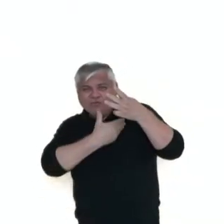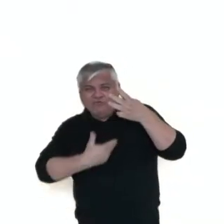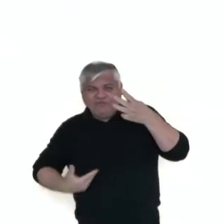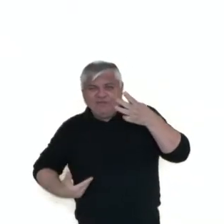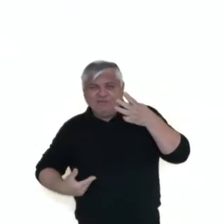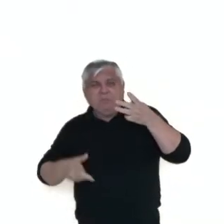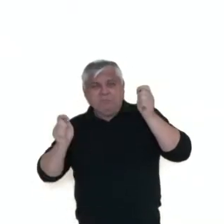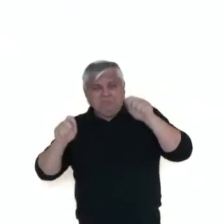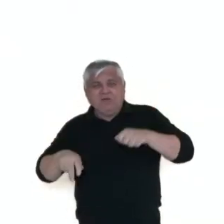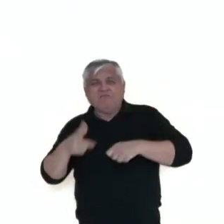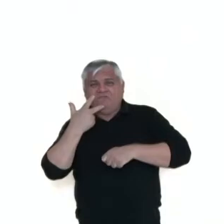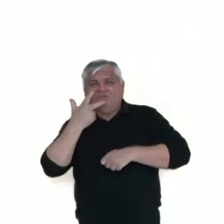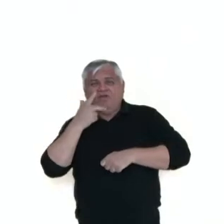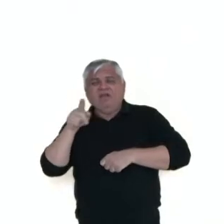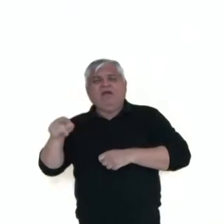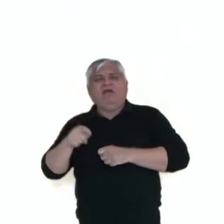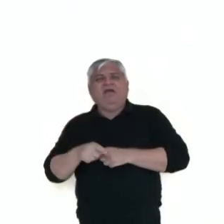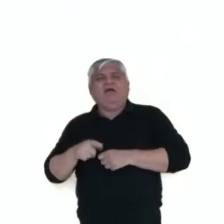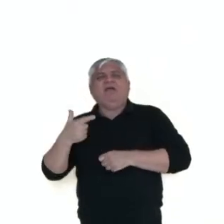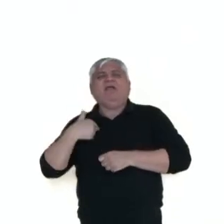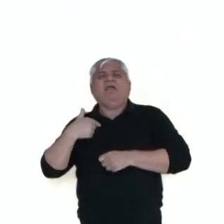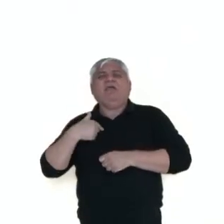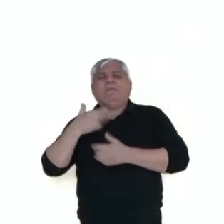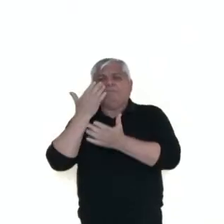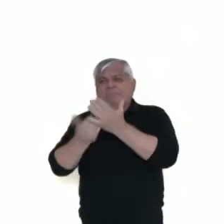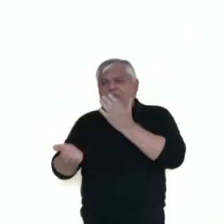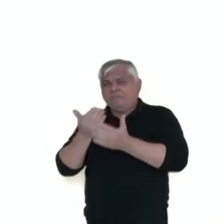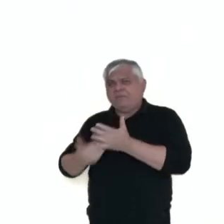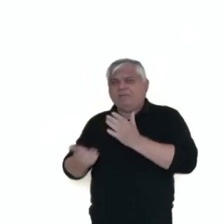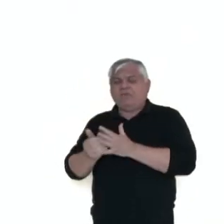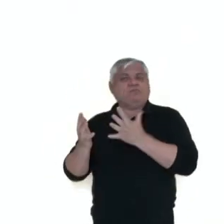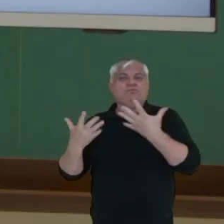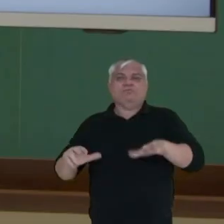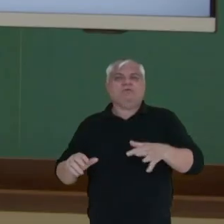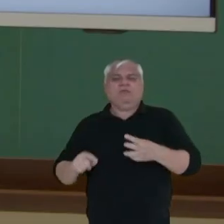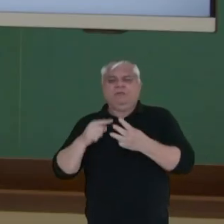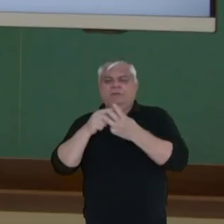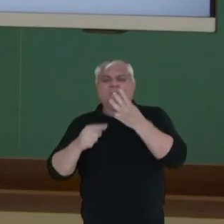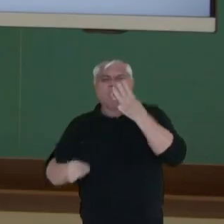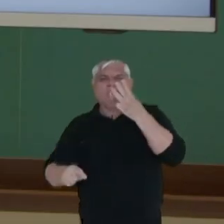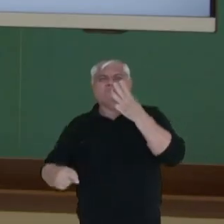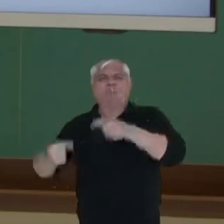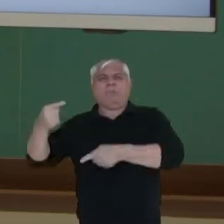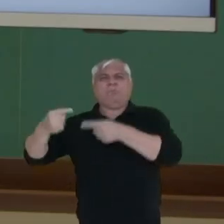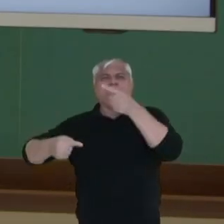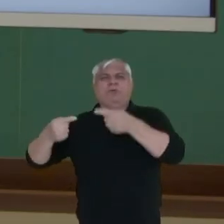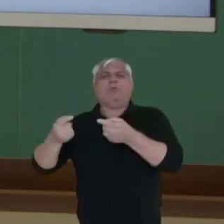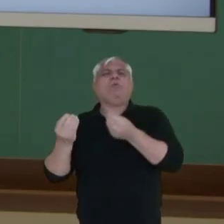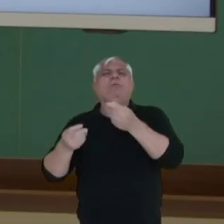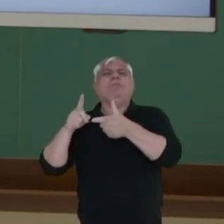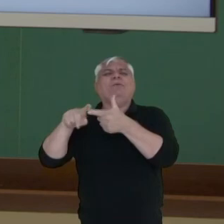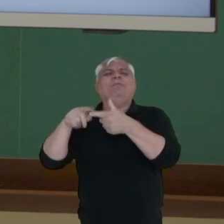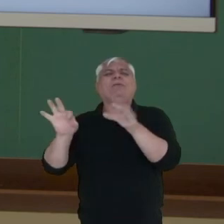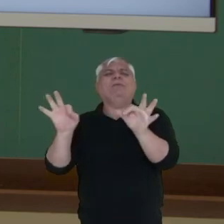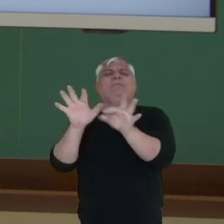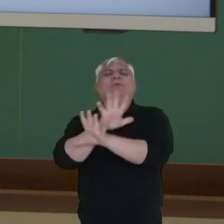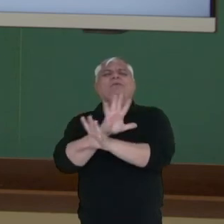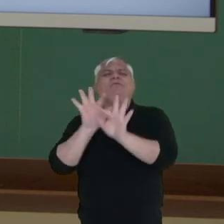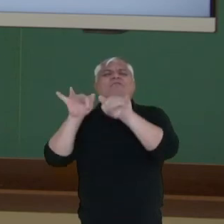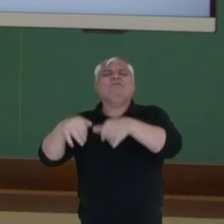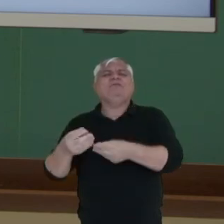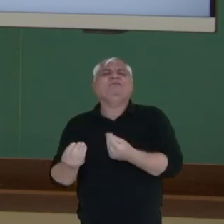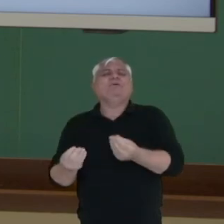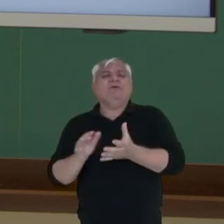luxo de ser visto como um perdedor nesse conflito. Então, como solucionar essa questão? Não é uma